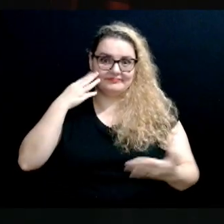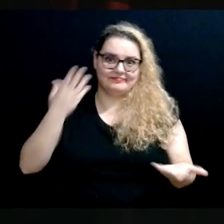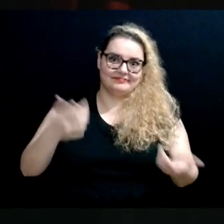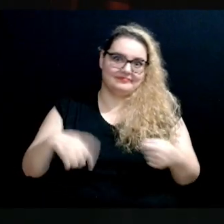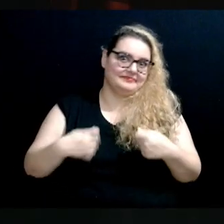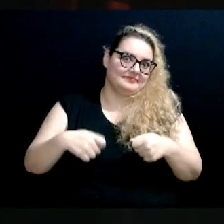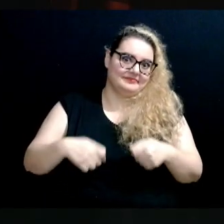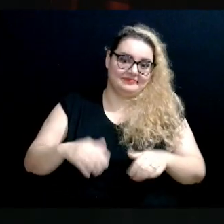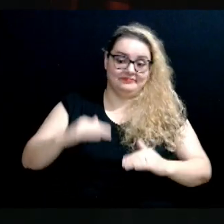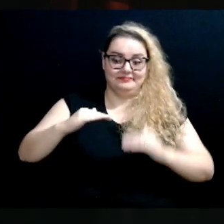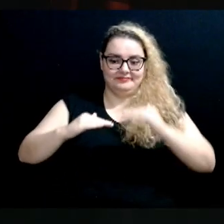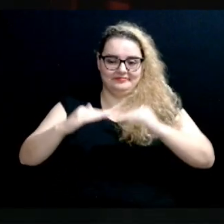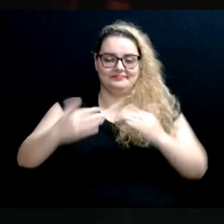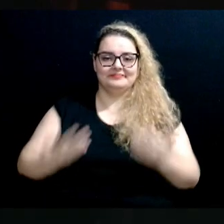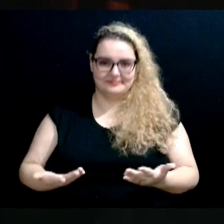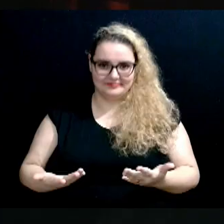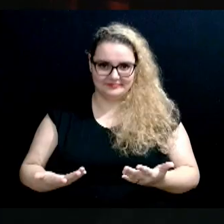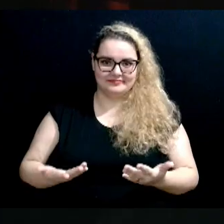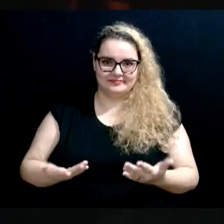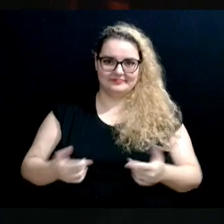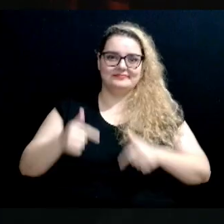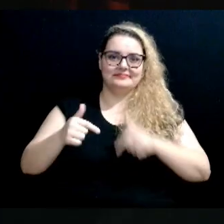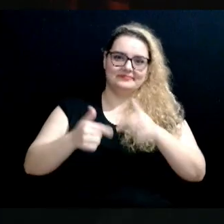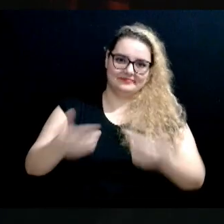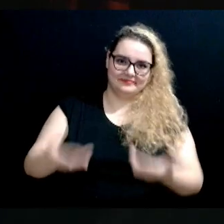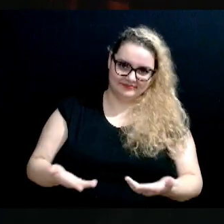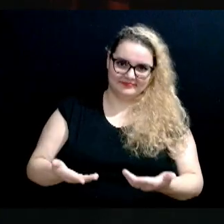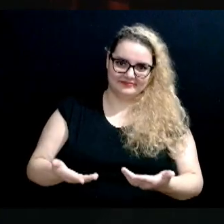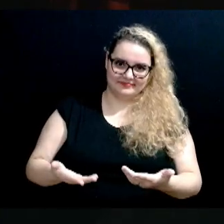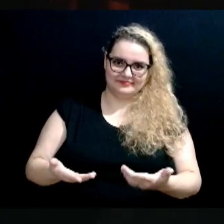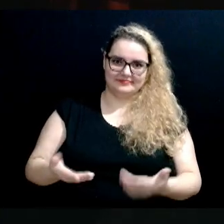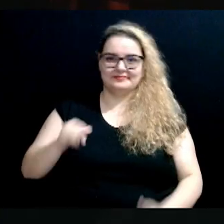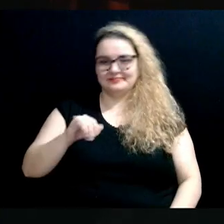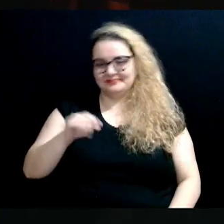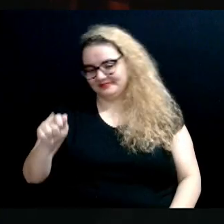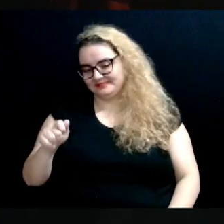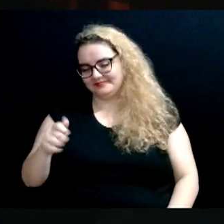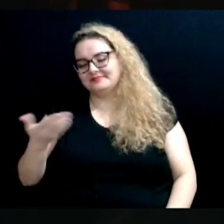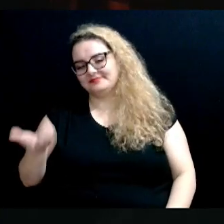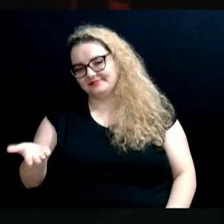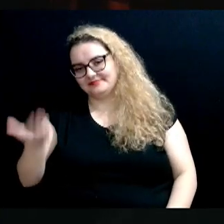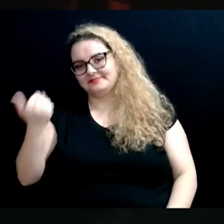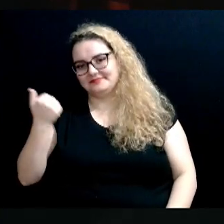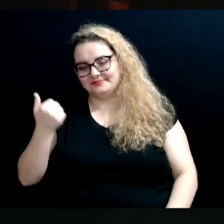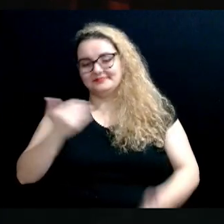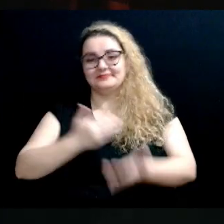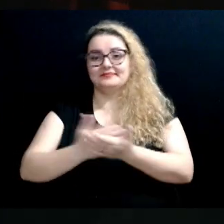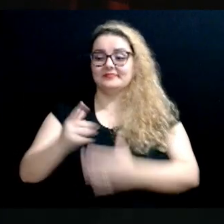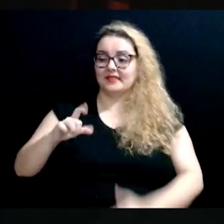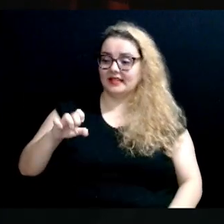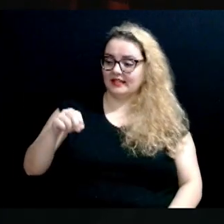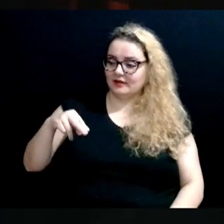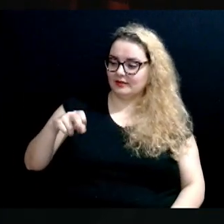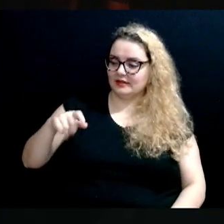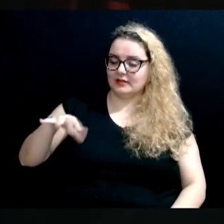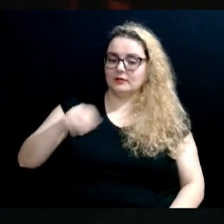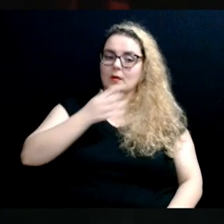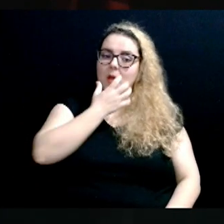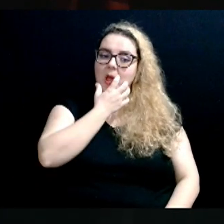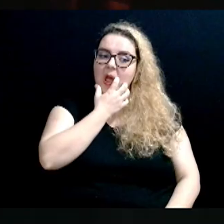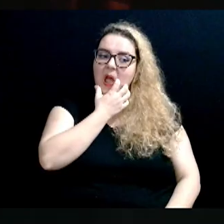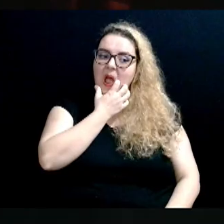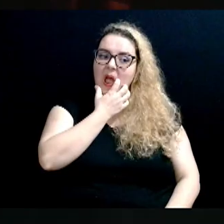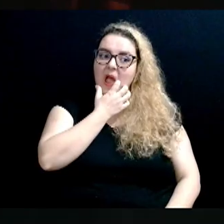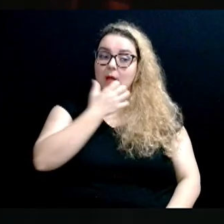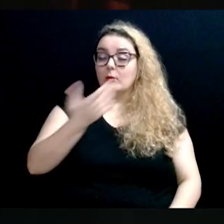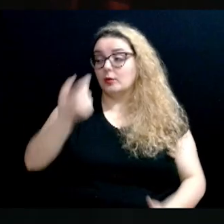equilíbrio para trabalhar com a IA. Vamos lá, então a gente começa com o Leonardo. Leonardo, a inteligência artificial saiu dos